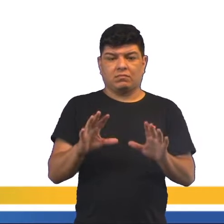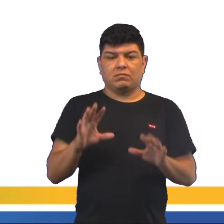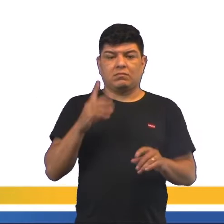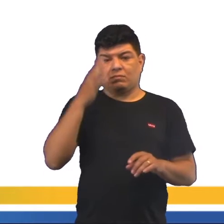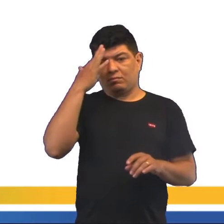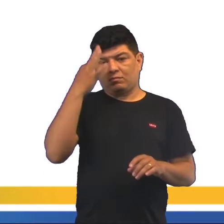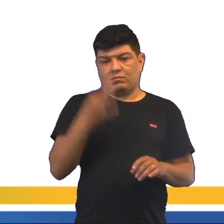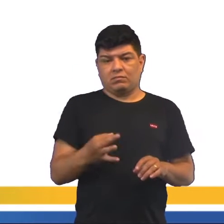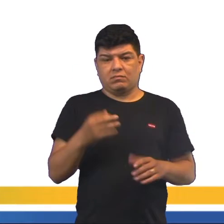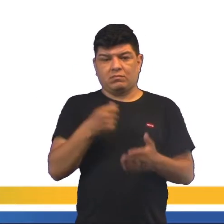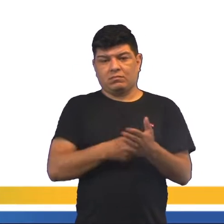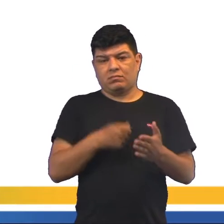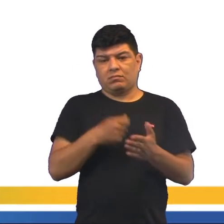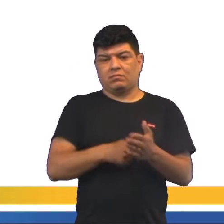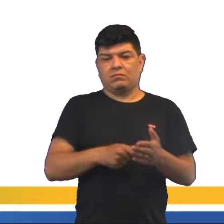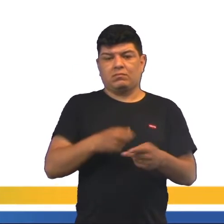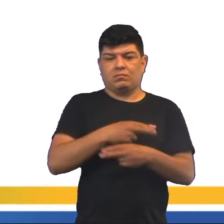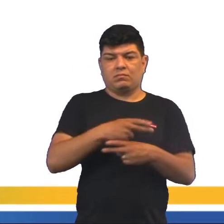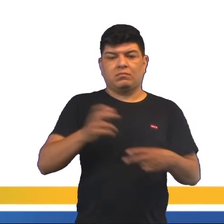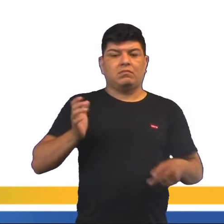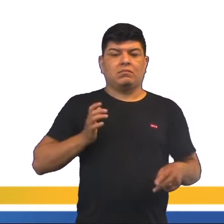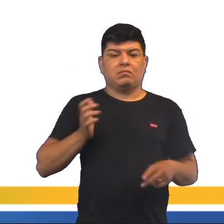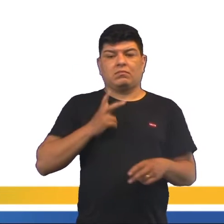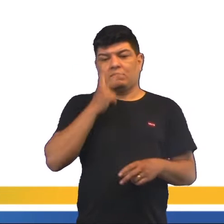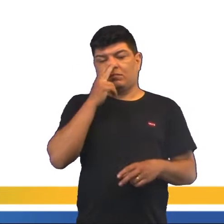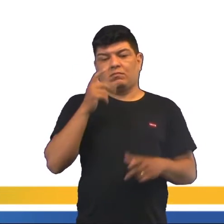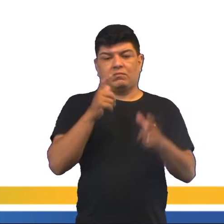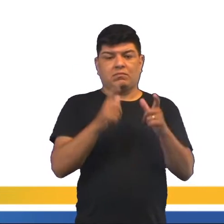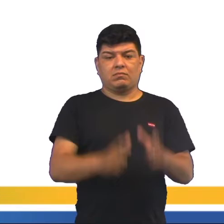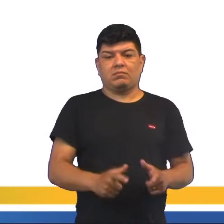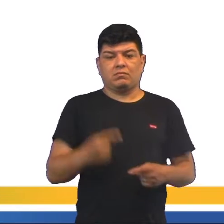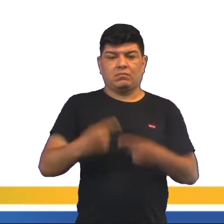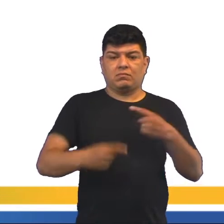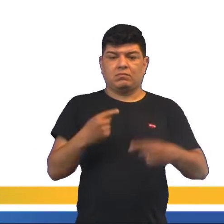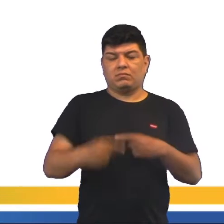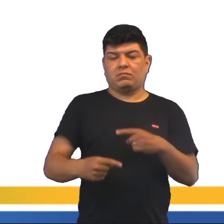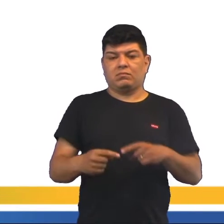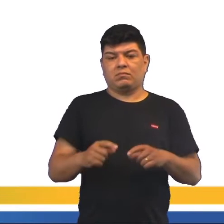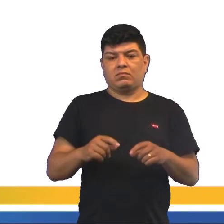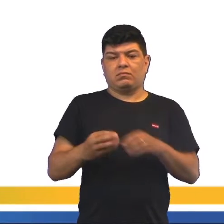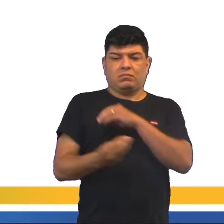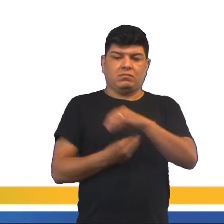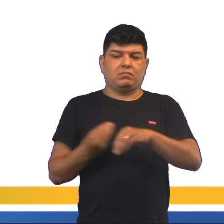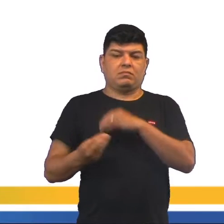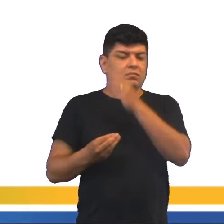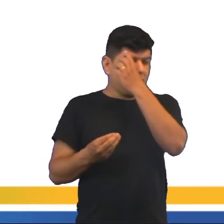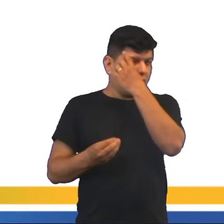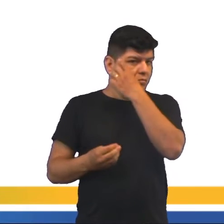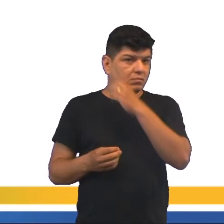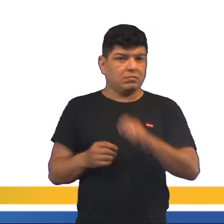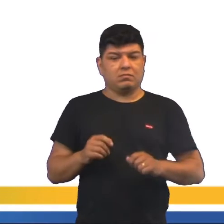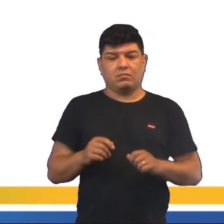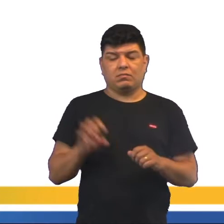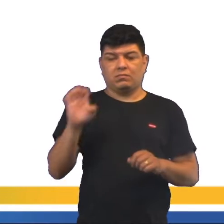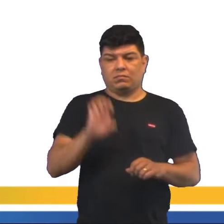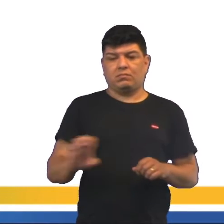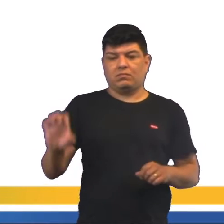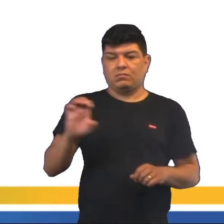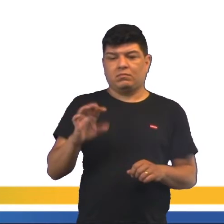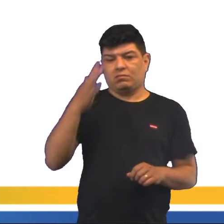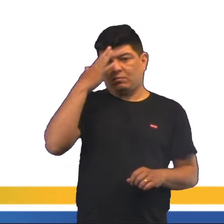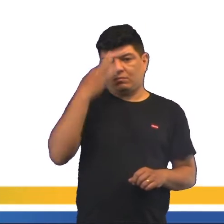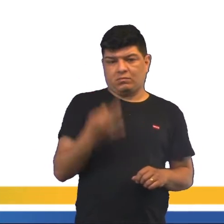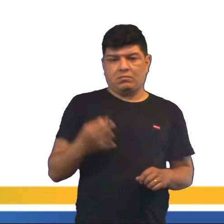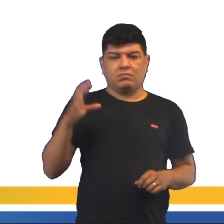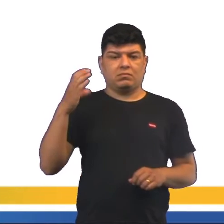Para justificar a exploração das riquezas daqueles lugares e a política de segregação racial, os europeus tiveram que buscar uma